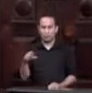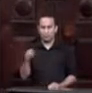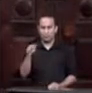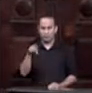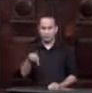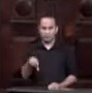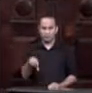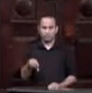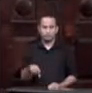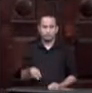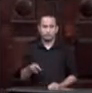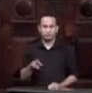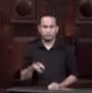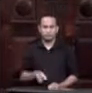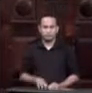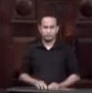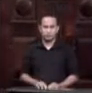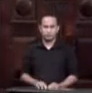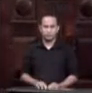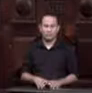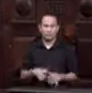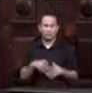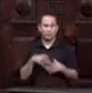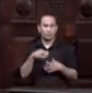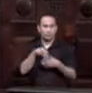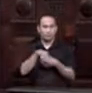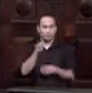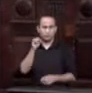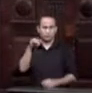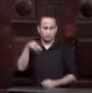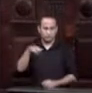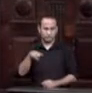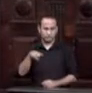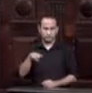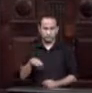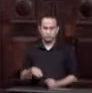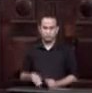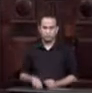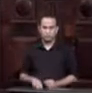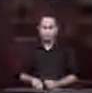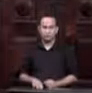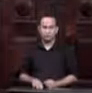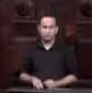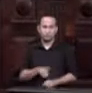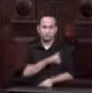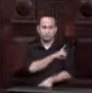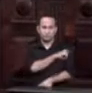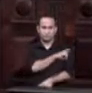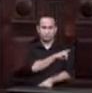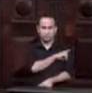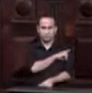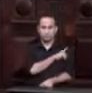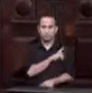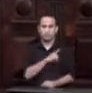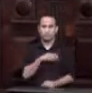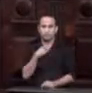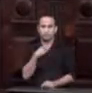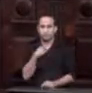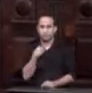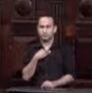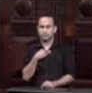comissão, rejeitado com o voto sim da bancada do PSOL, enfermeira Rejane, Marta